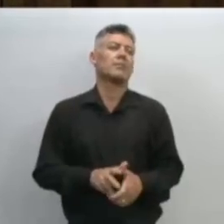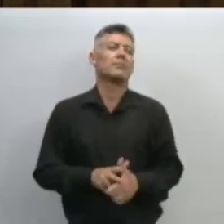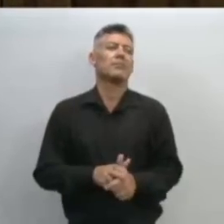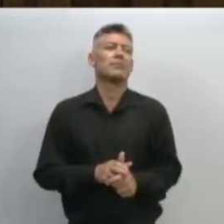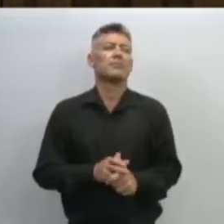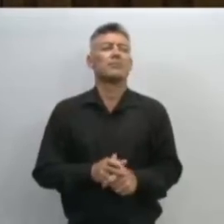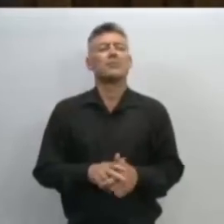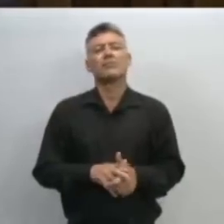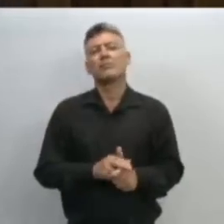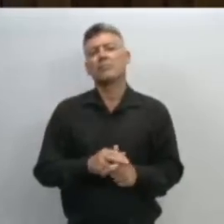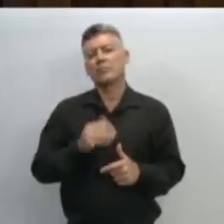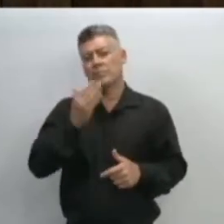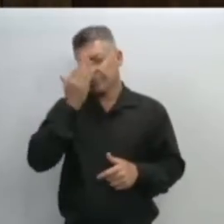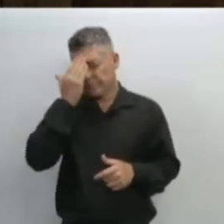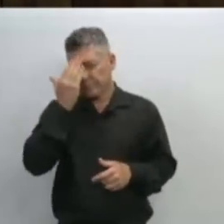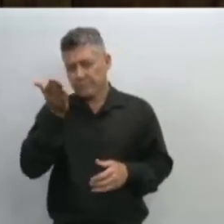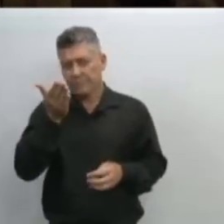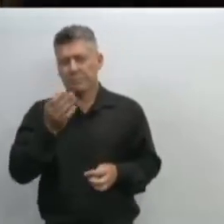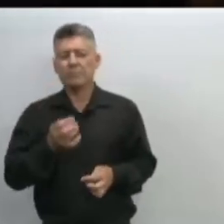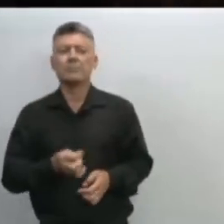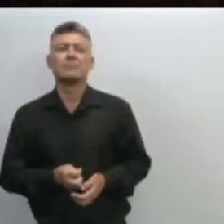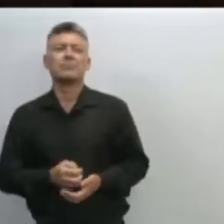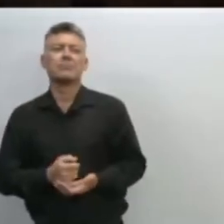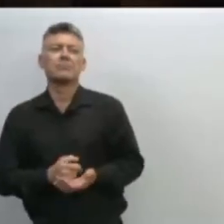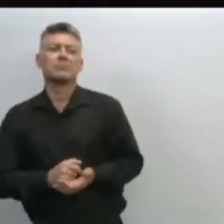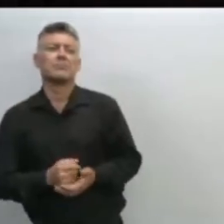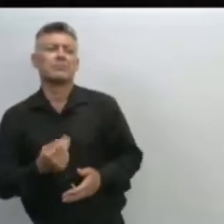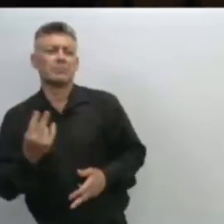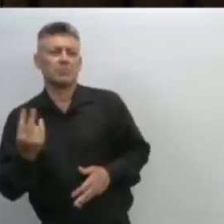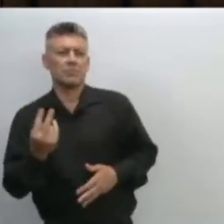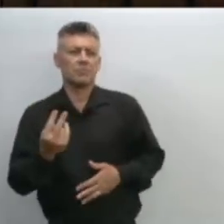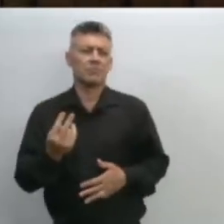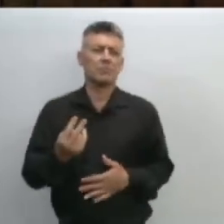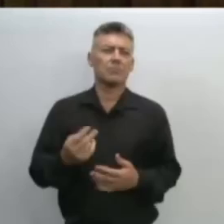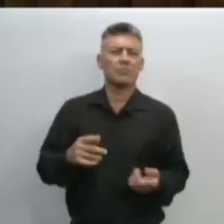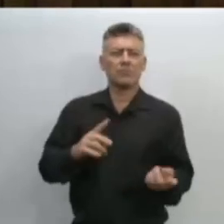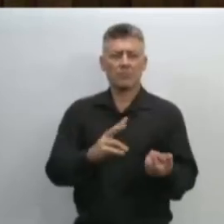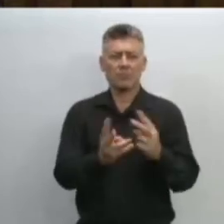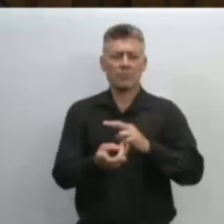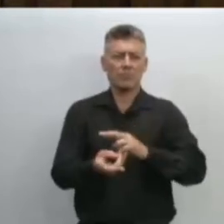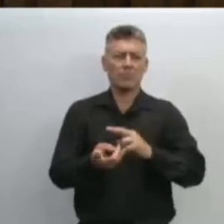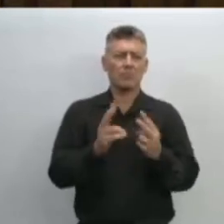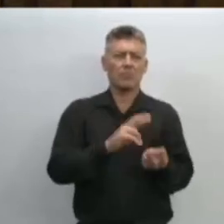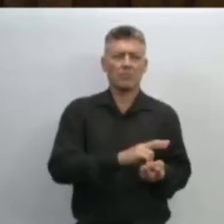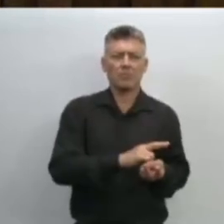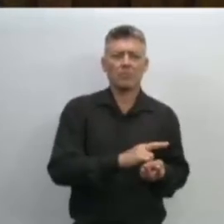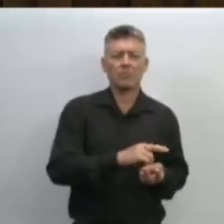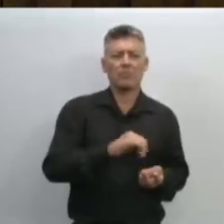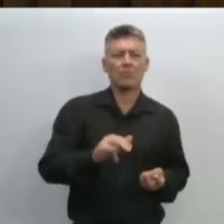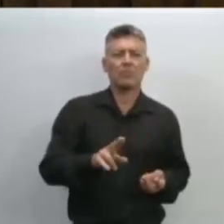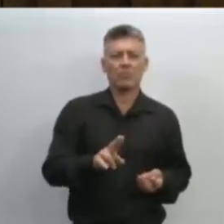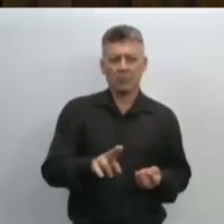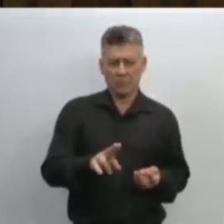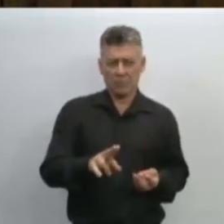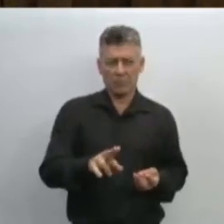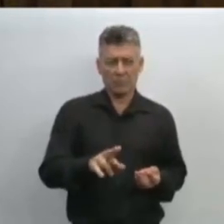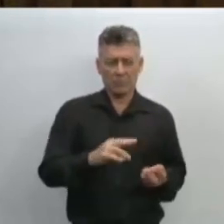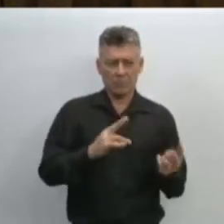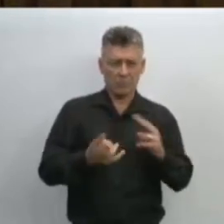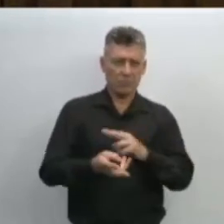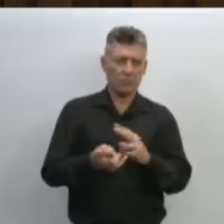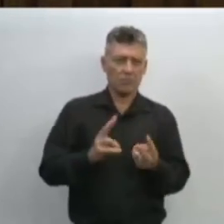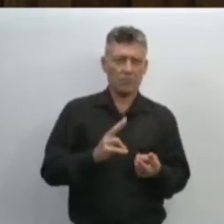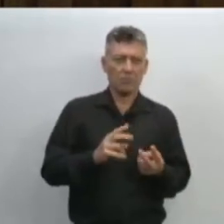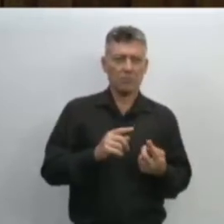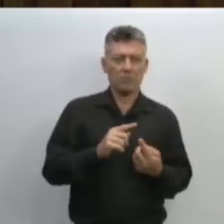pública. Agradecer também aos dois atletas, aos dois judocas que também fazem parte da bancada do judô, que